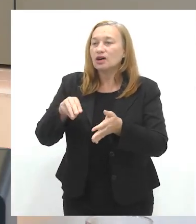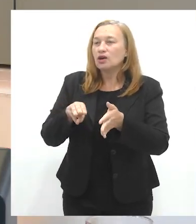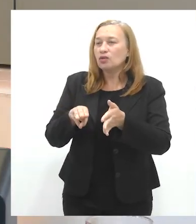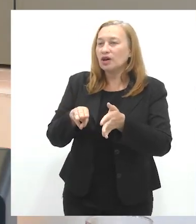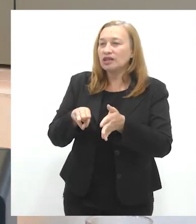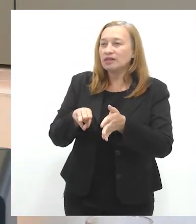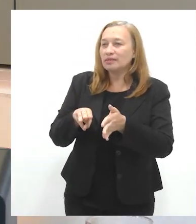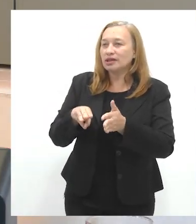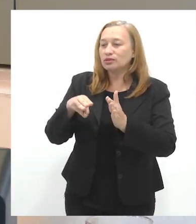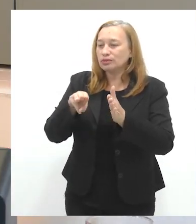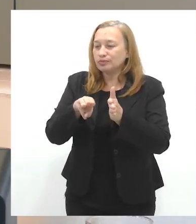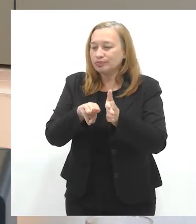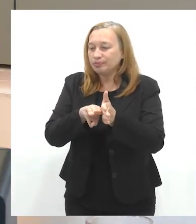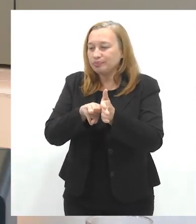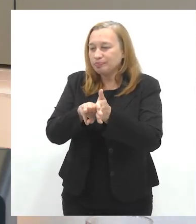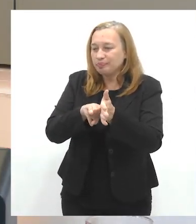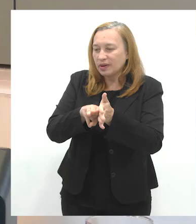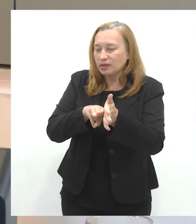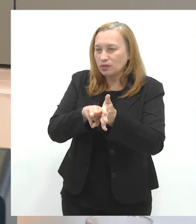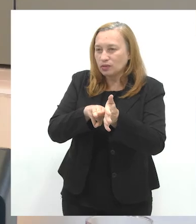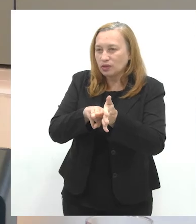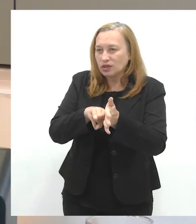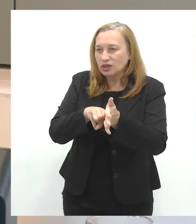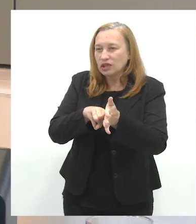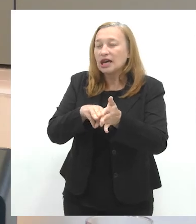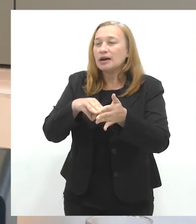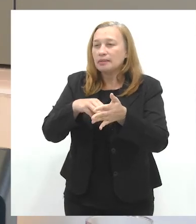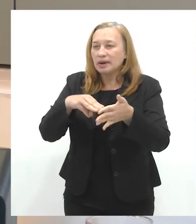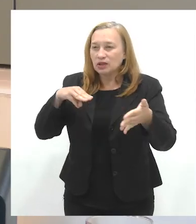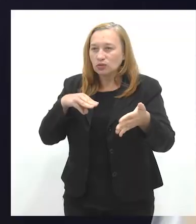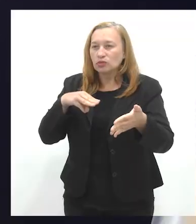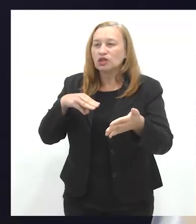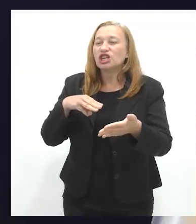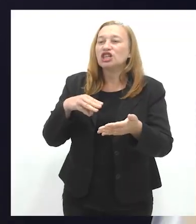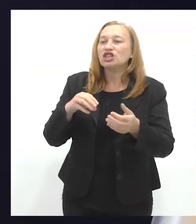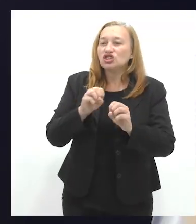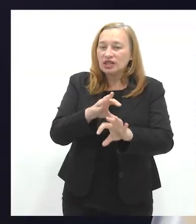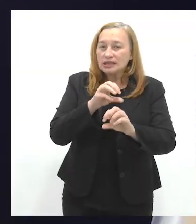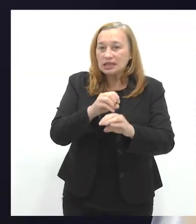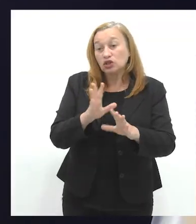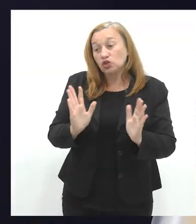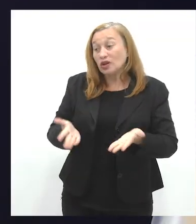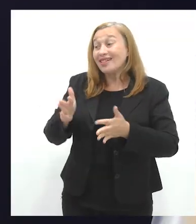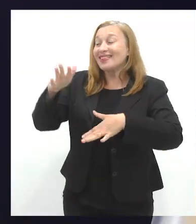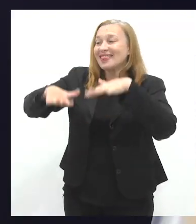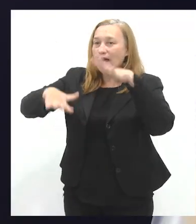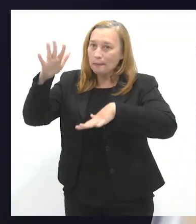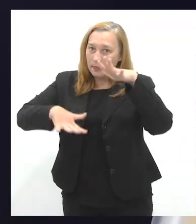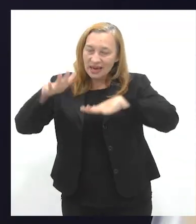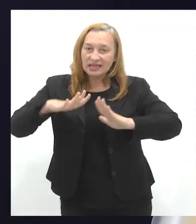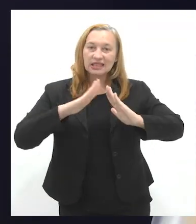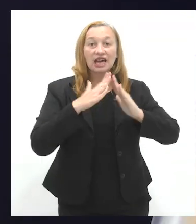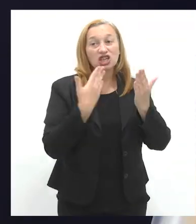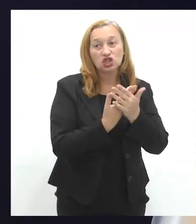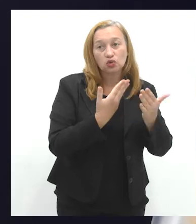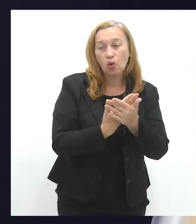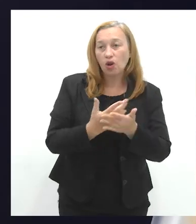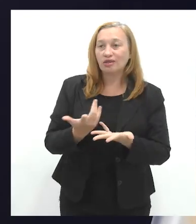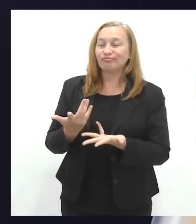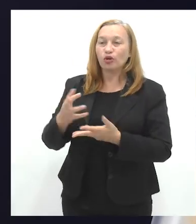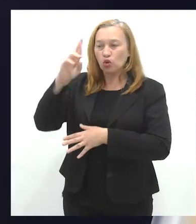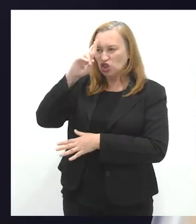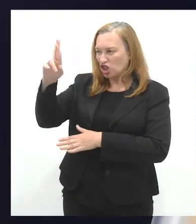hoje? Olha, depende da escola. Muitas instituições estão defasadas, Hã. os empresários eles não